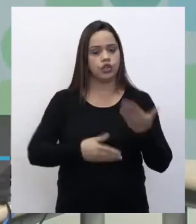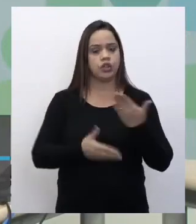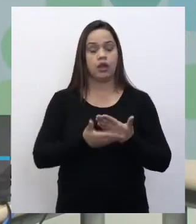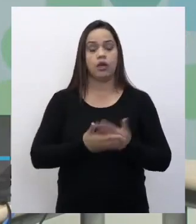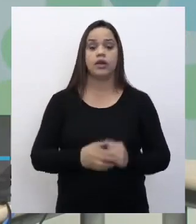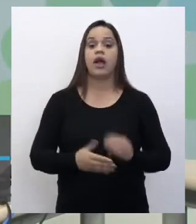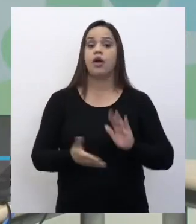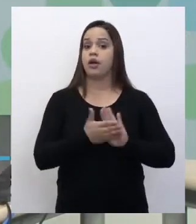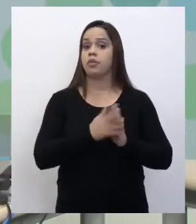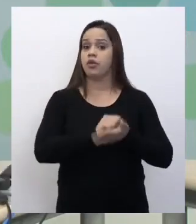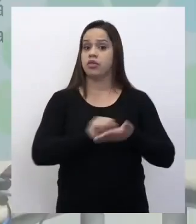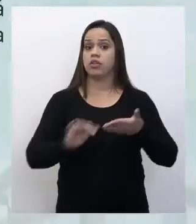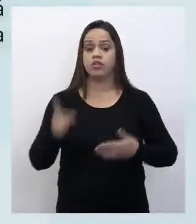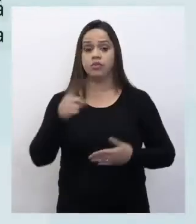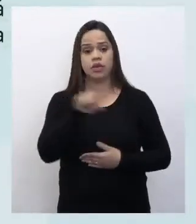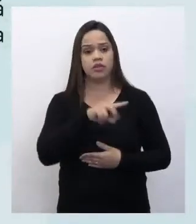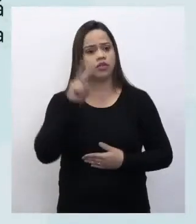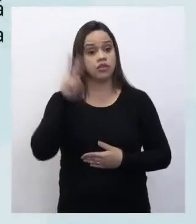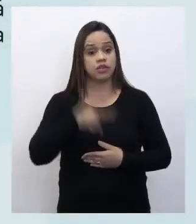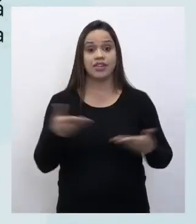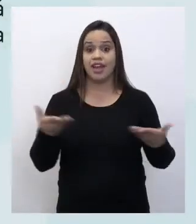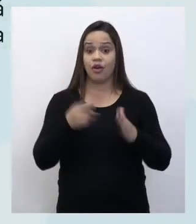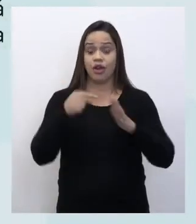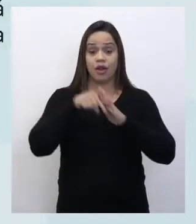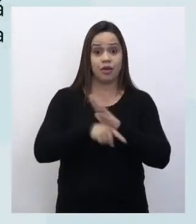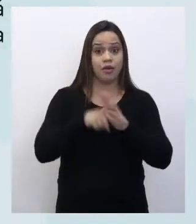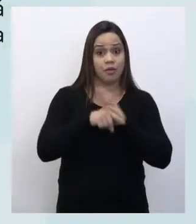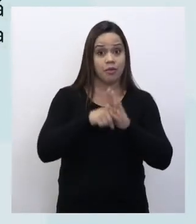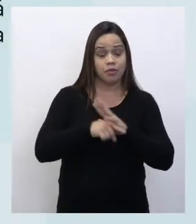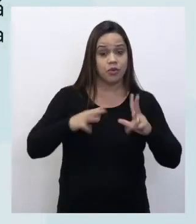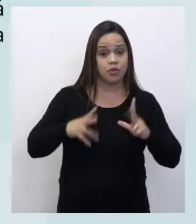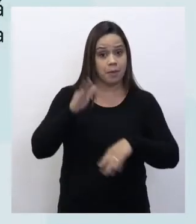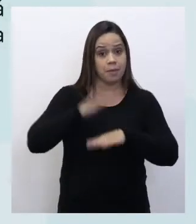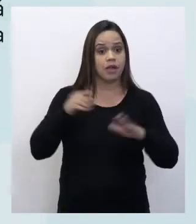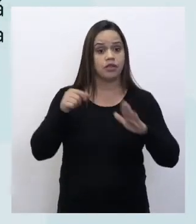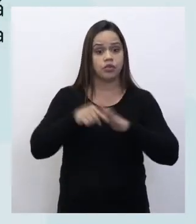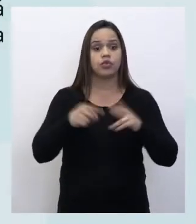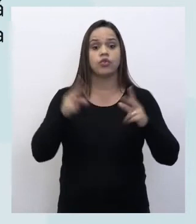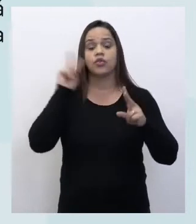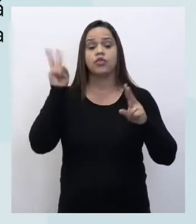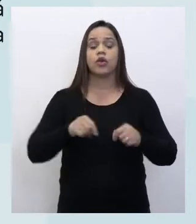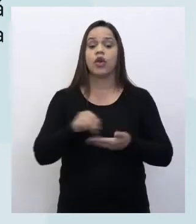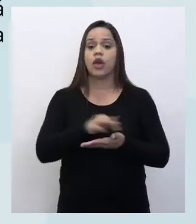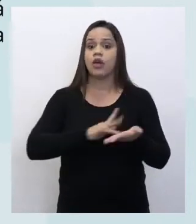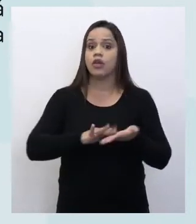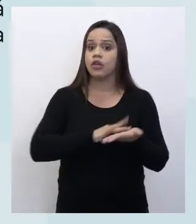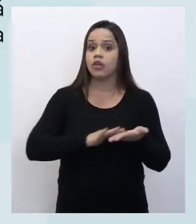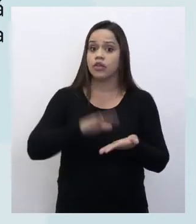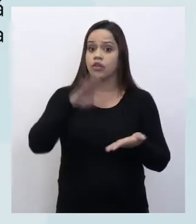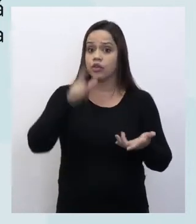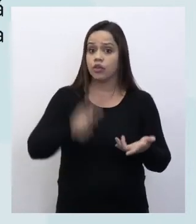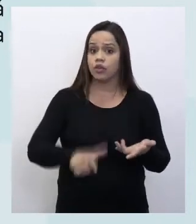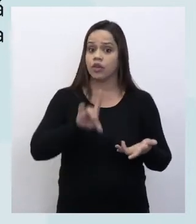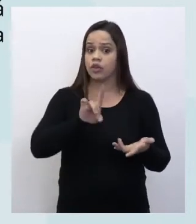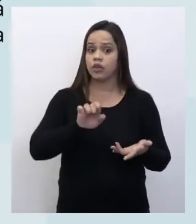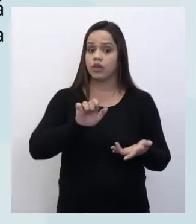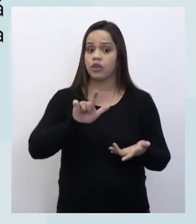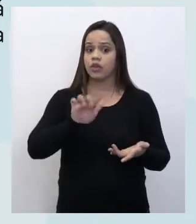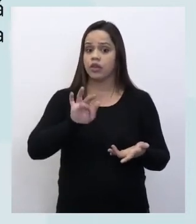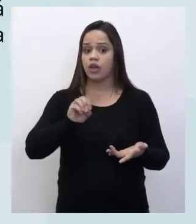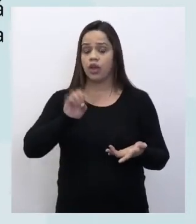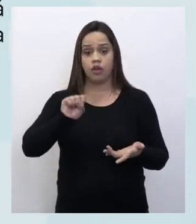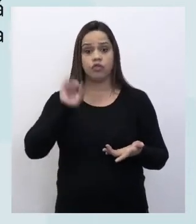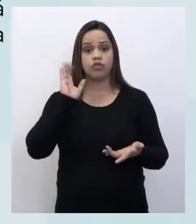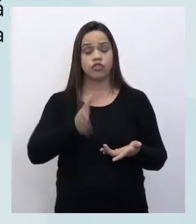de atividade aí. Que tal você aprofundar-se nos estudos e pesquisar o que foi o oráculo de Delfos mencionado na